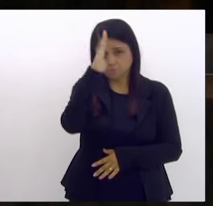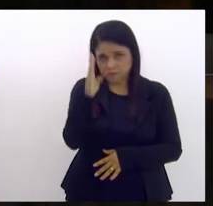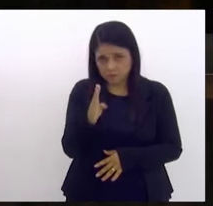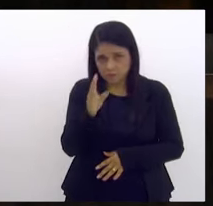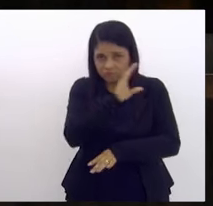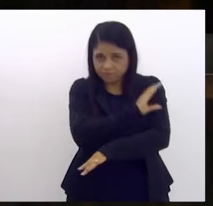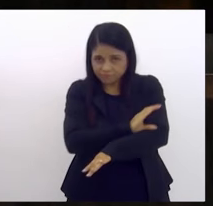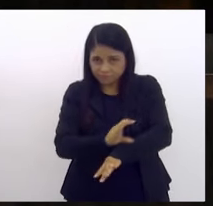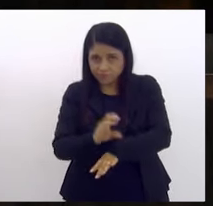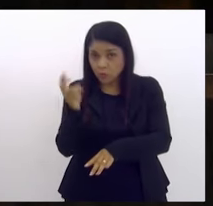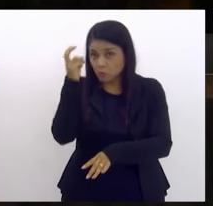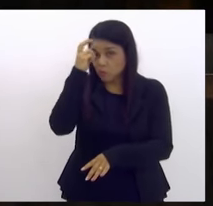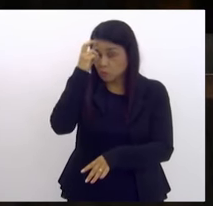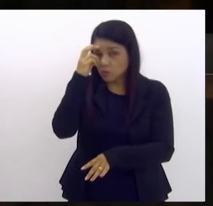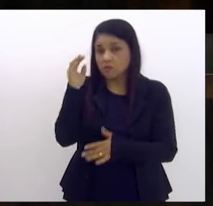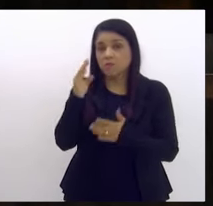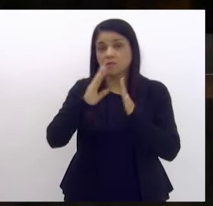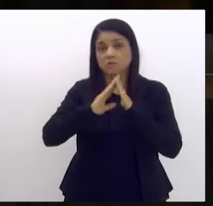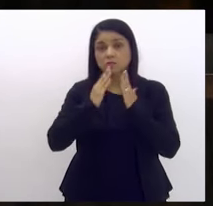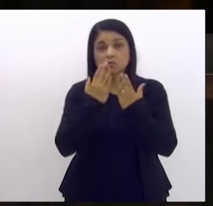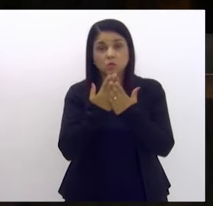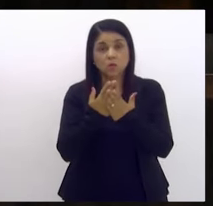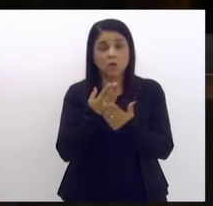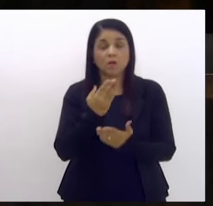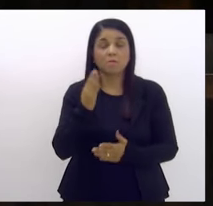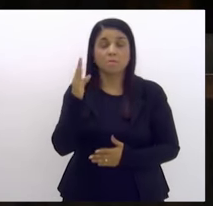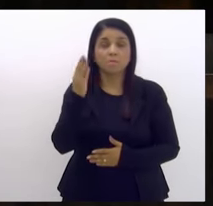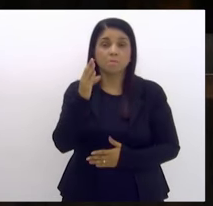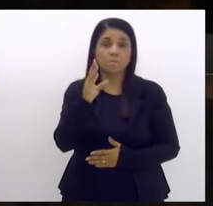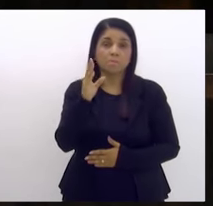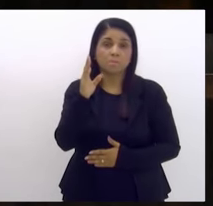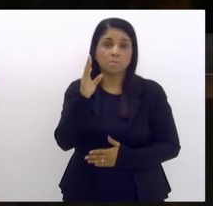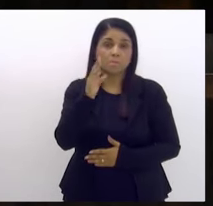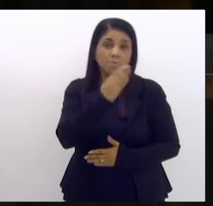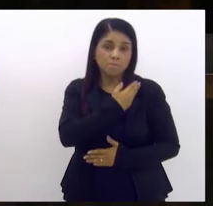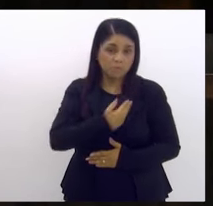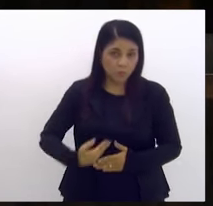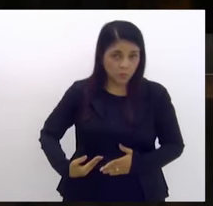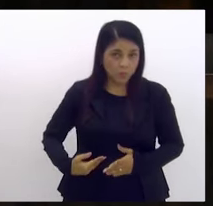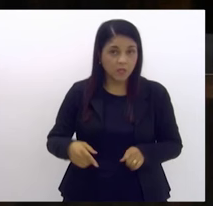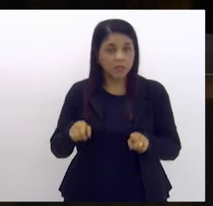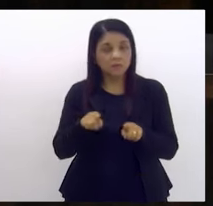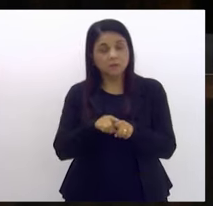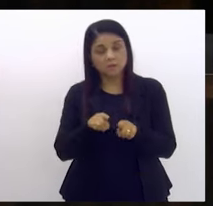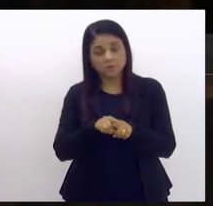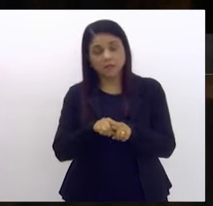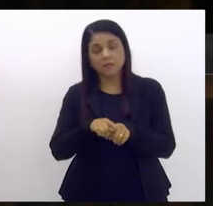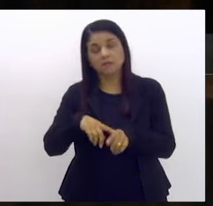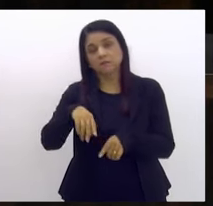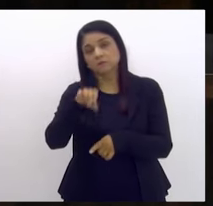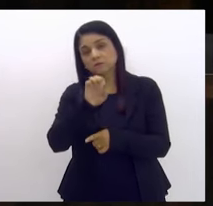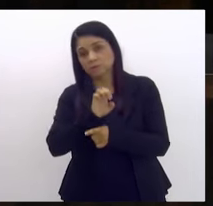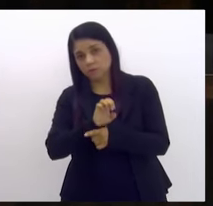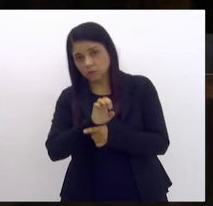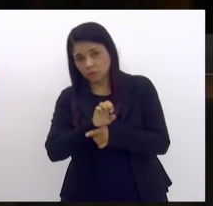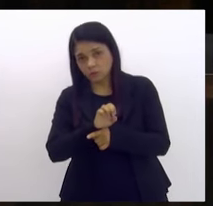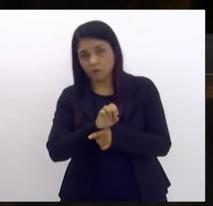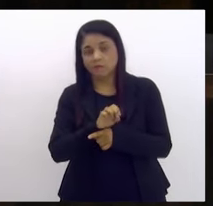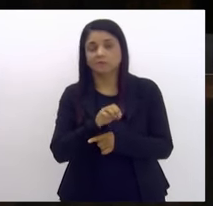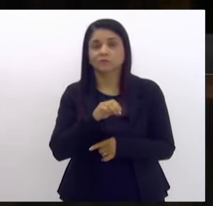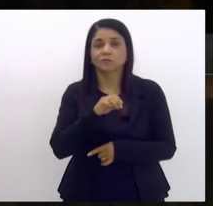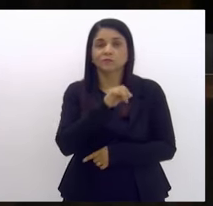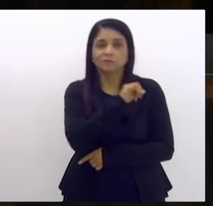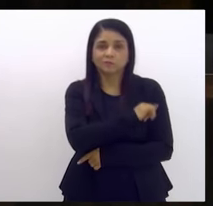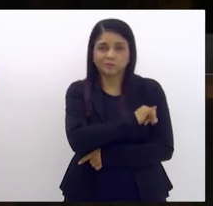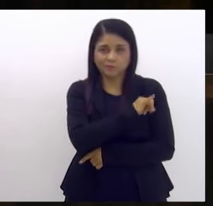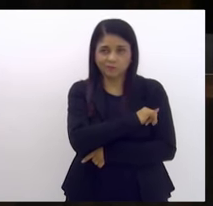na escola pública e da escola pública e da rede estadual do Rio de Janeiro.